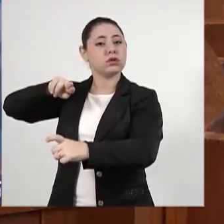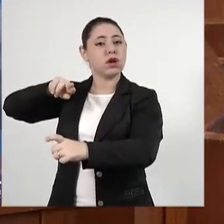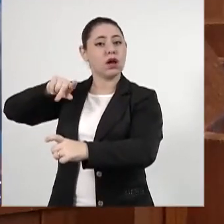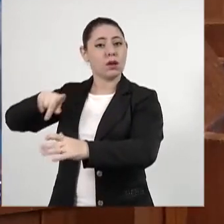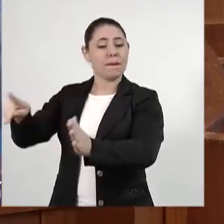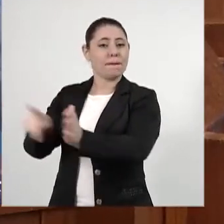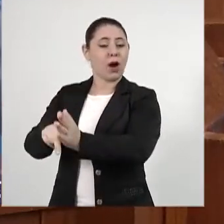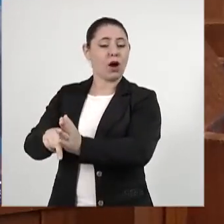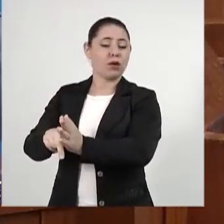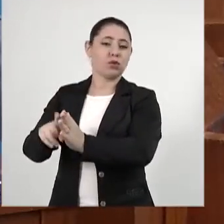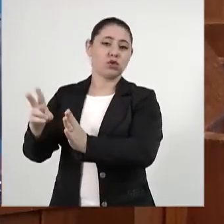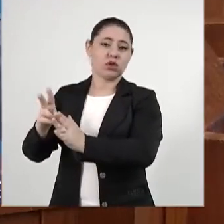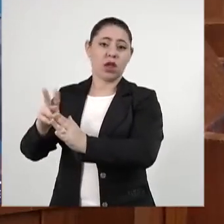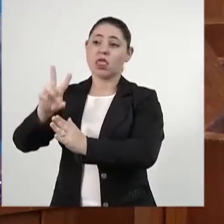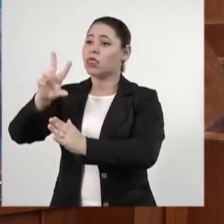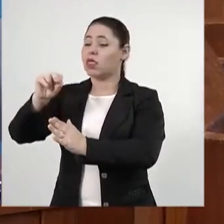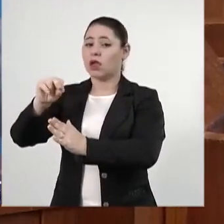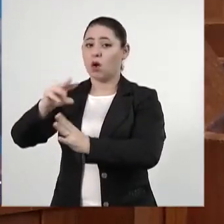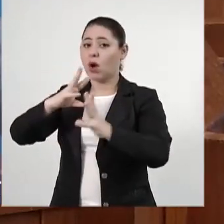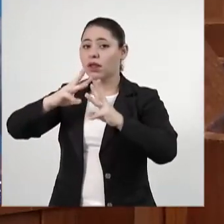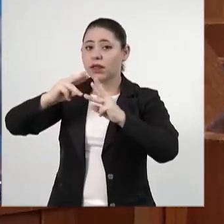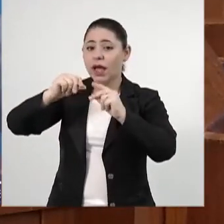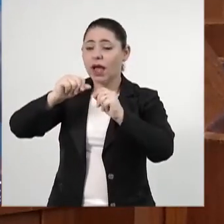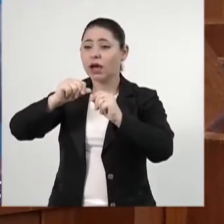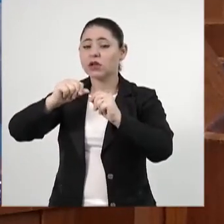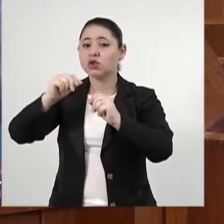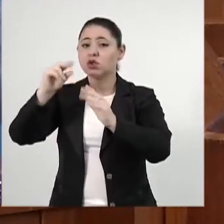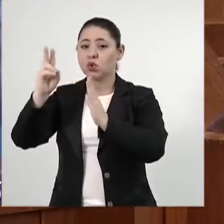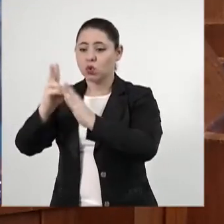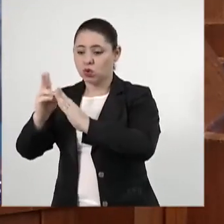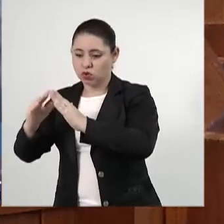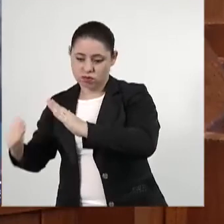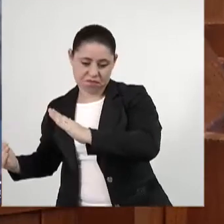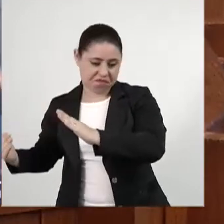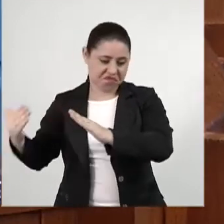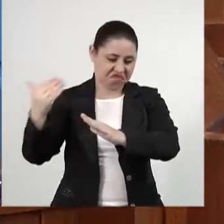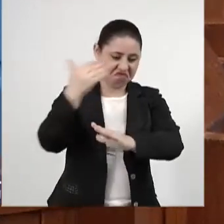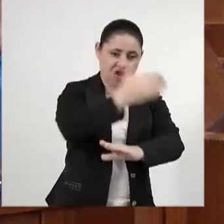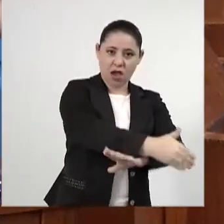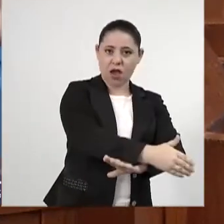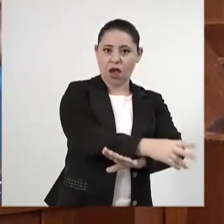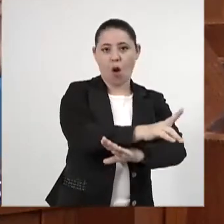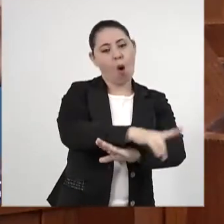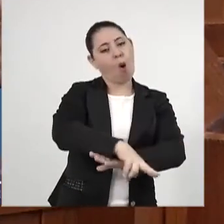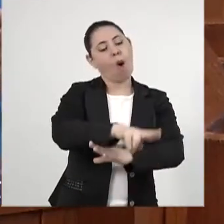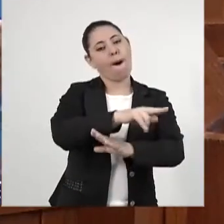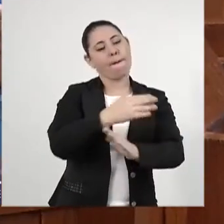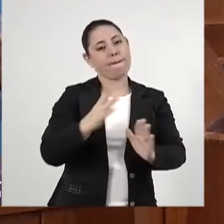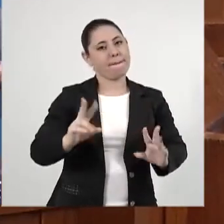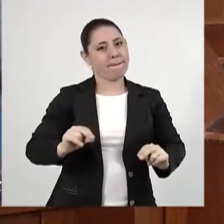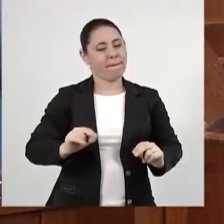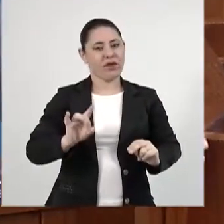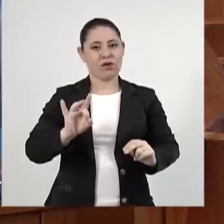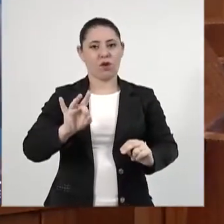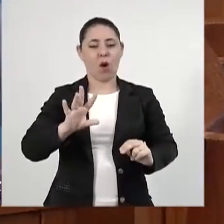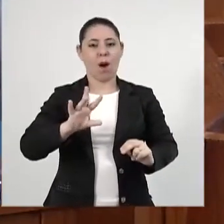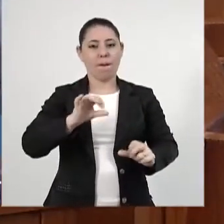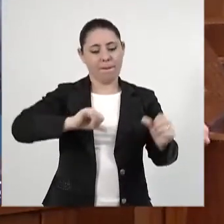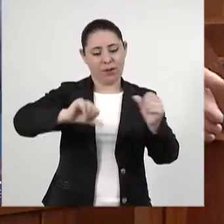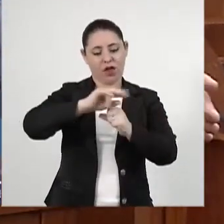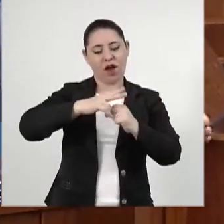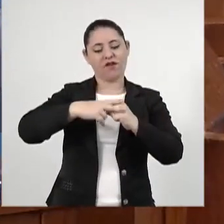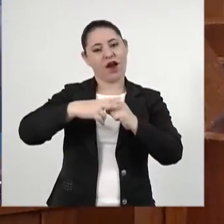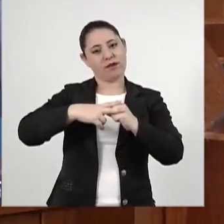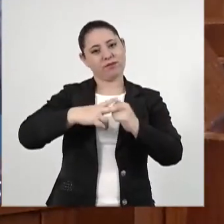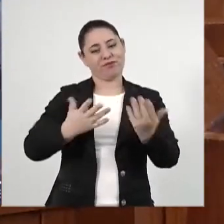ocupada por eles, e não a terra que eles ocuparam. É só mudar a forma de conjugar o verbo. Então, eu quero dizer a Vossa